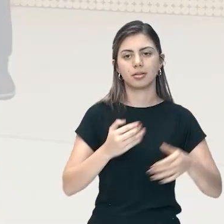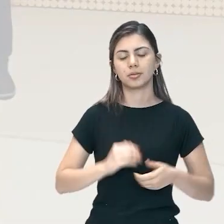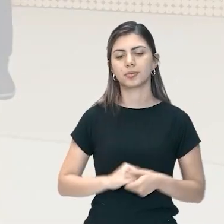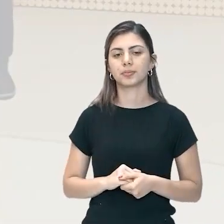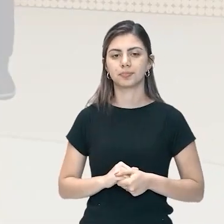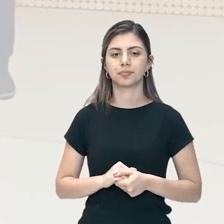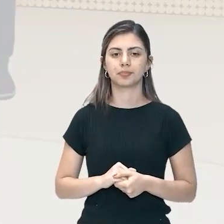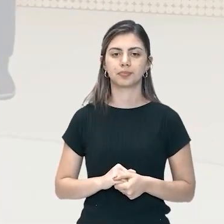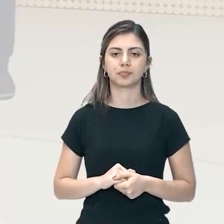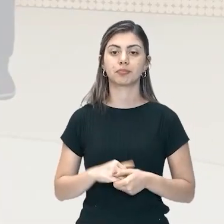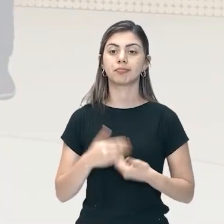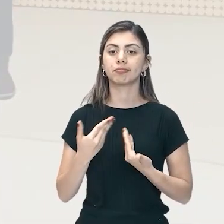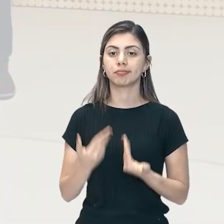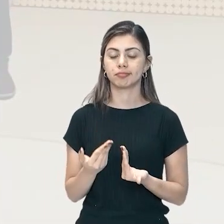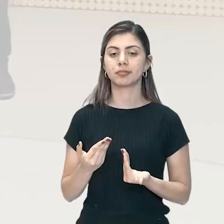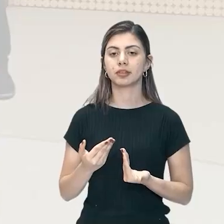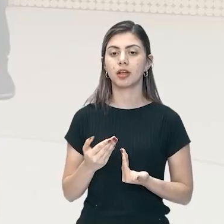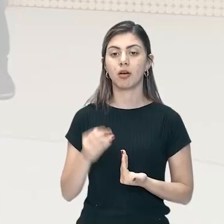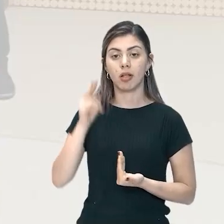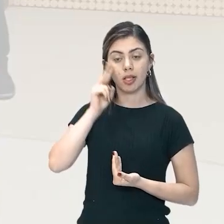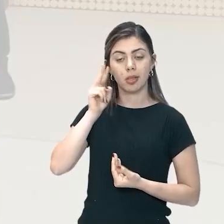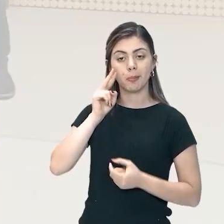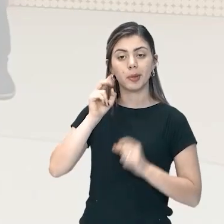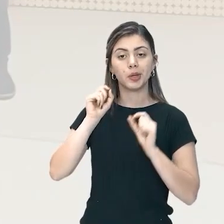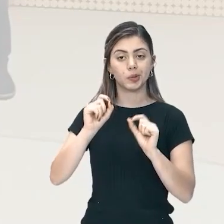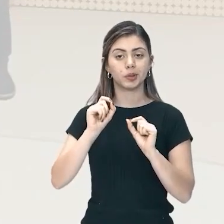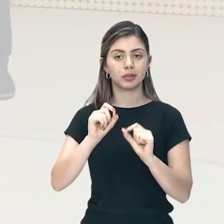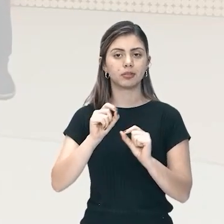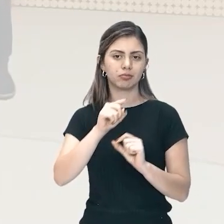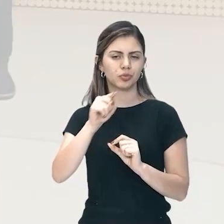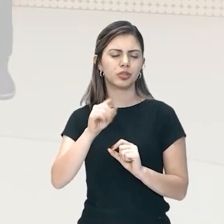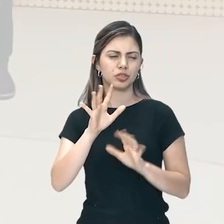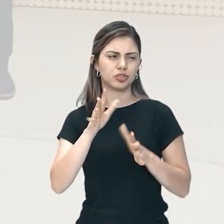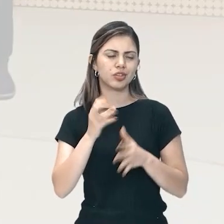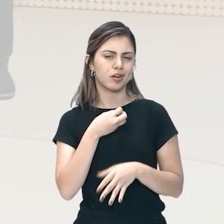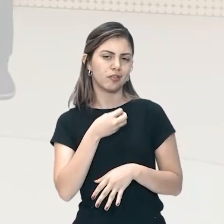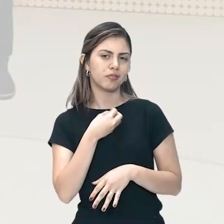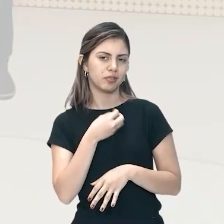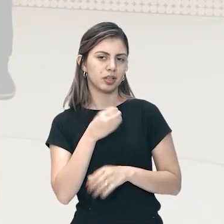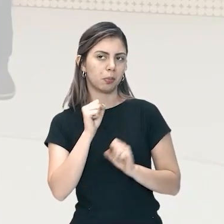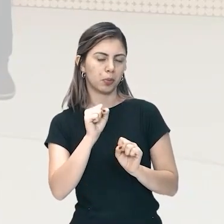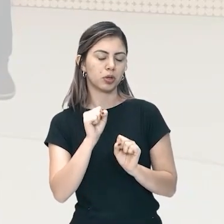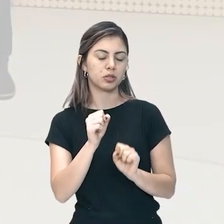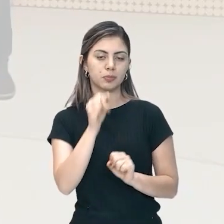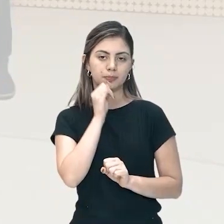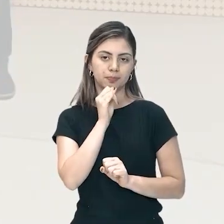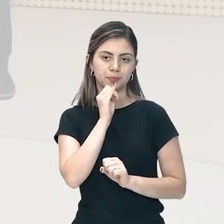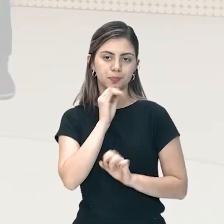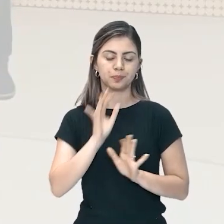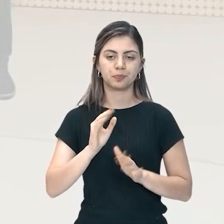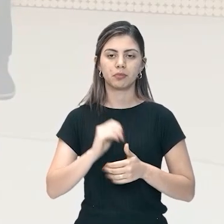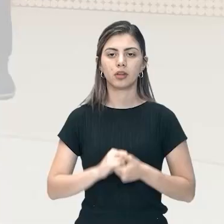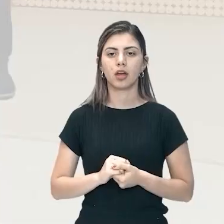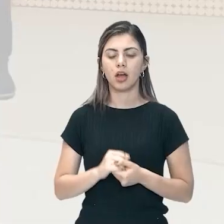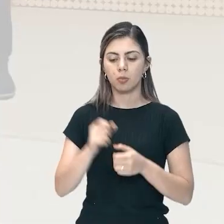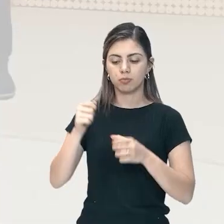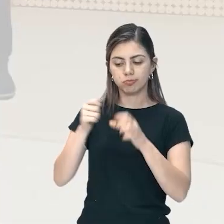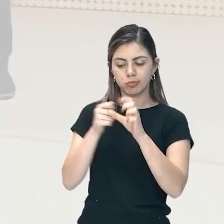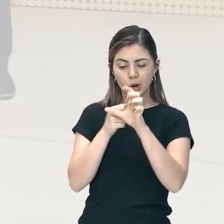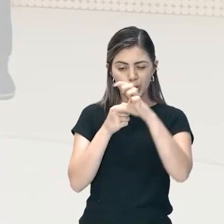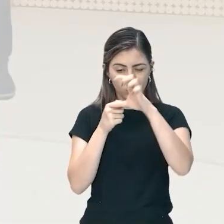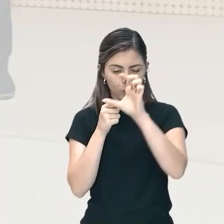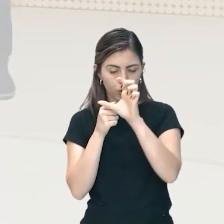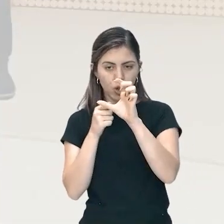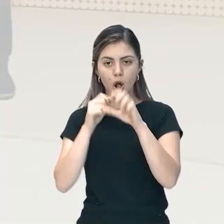tá? E aí, eu vou te lembrar de uma situação que tu já deve ter vivido no teu dia a dia. Por exemplo, quando tu pega uma lupa, já usou